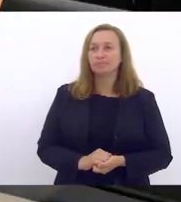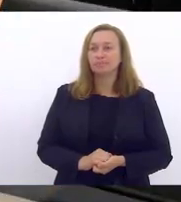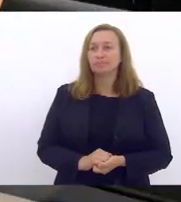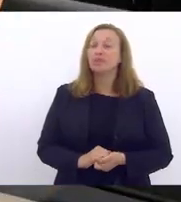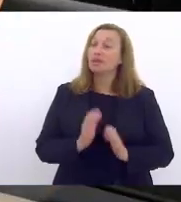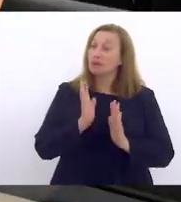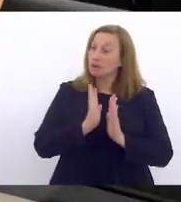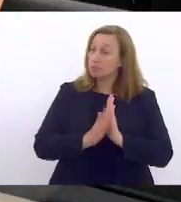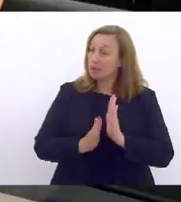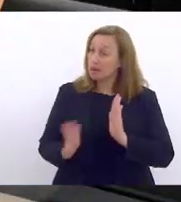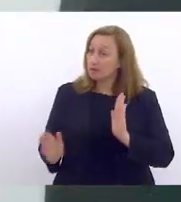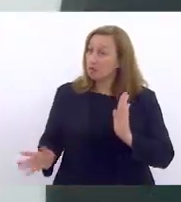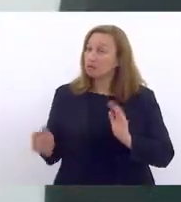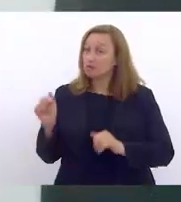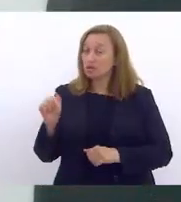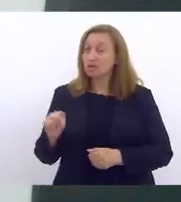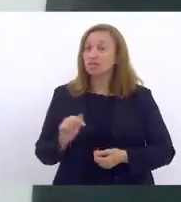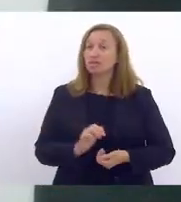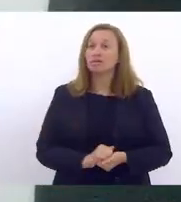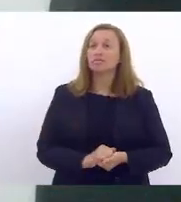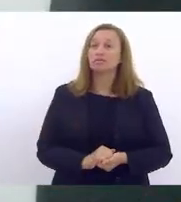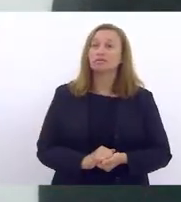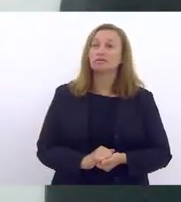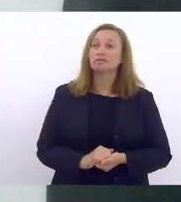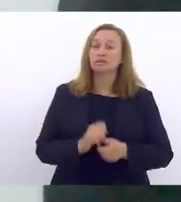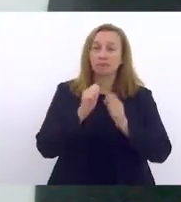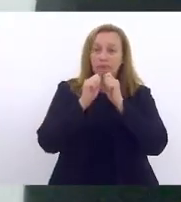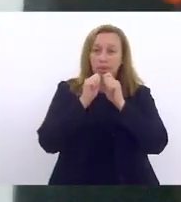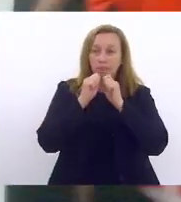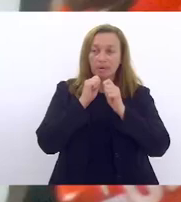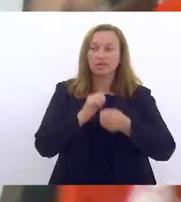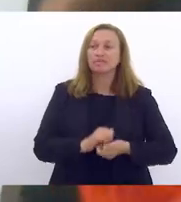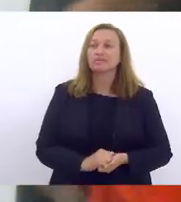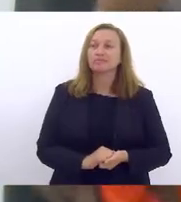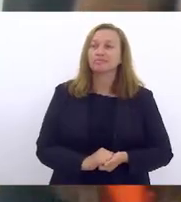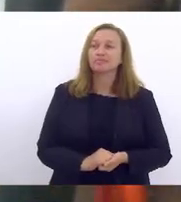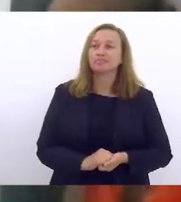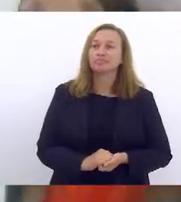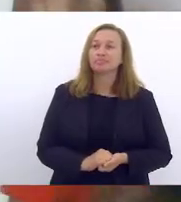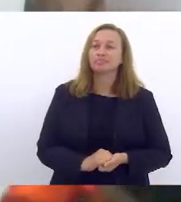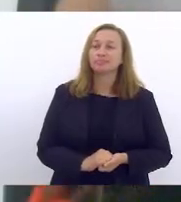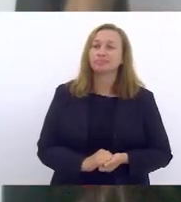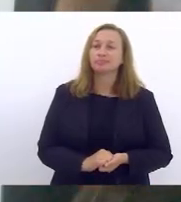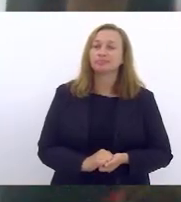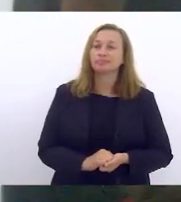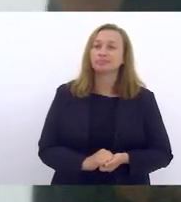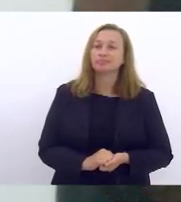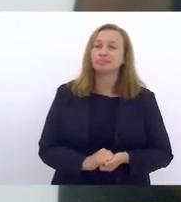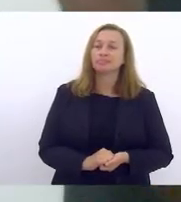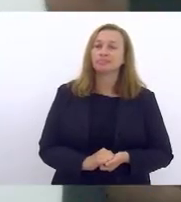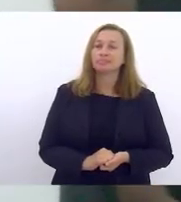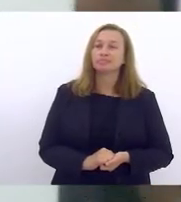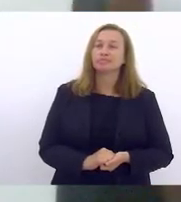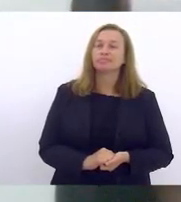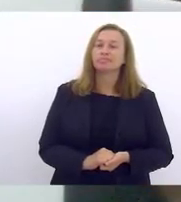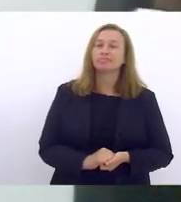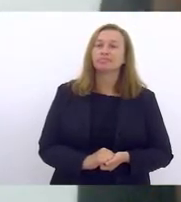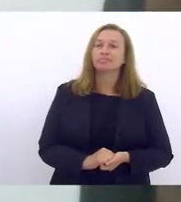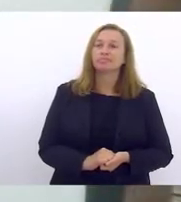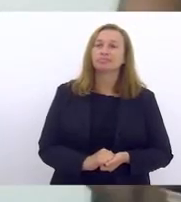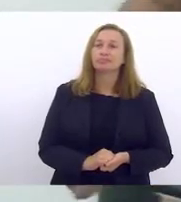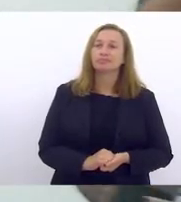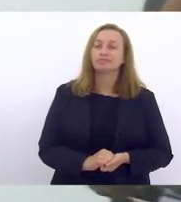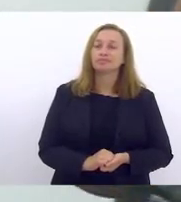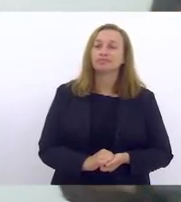pela ordem aqui, passo a palavra para a... Onde ela vai sentar? Aqui do seu lado, na